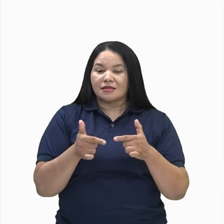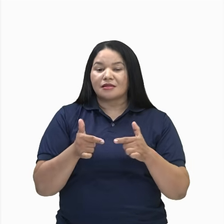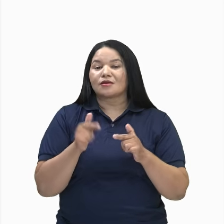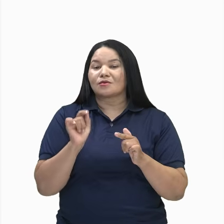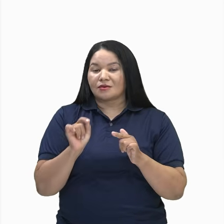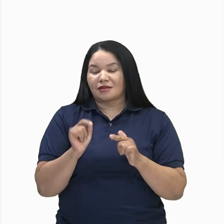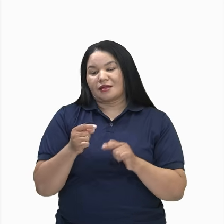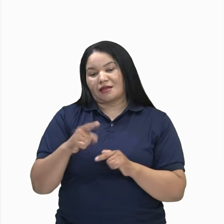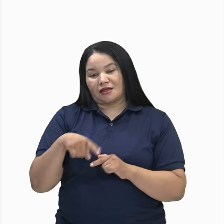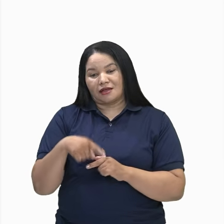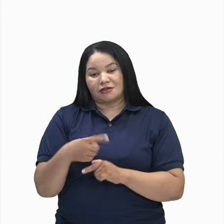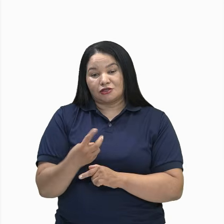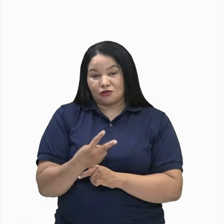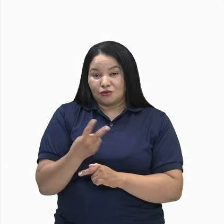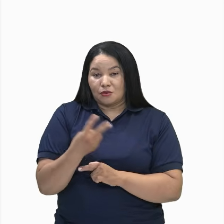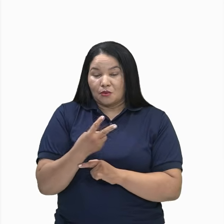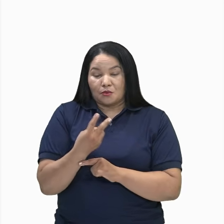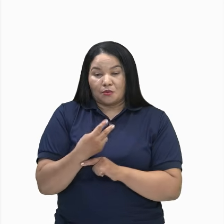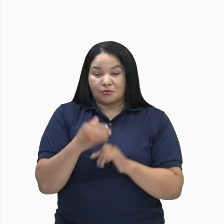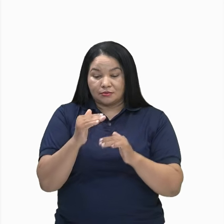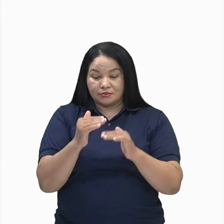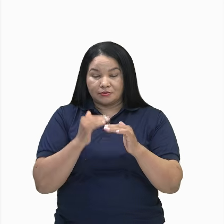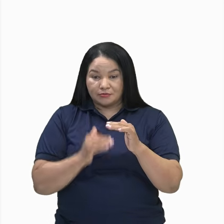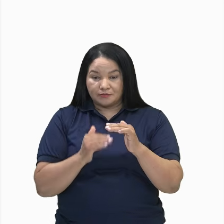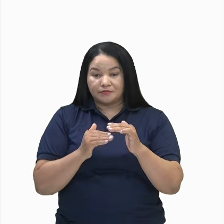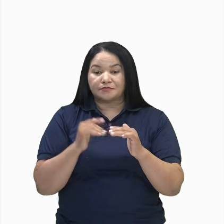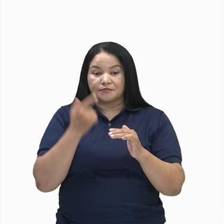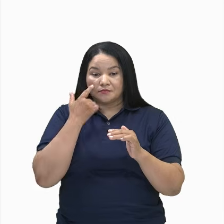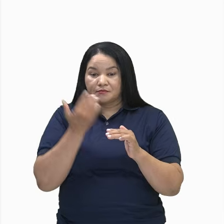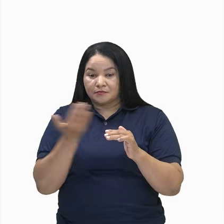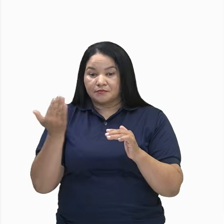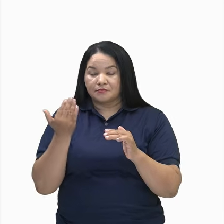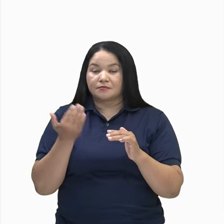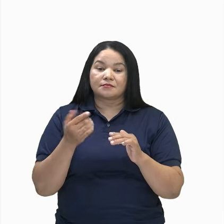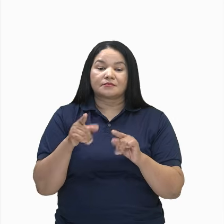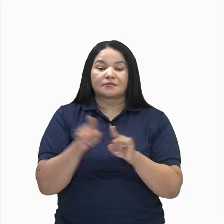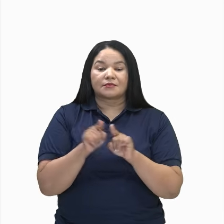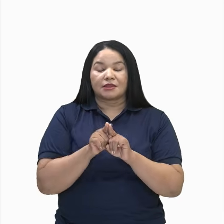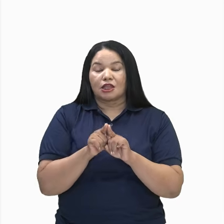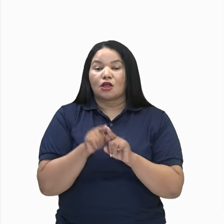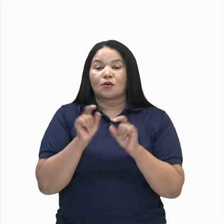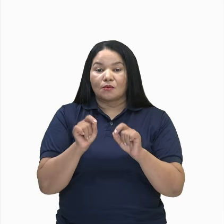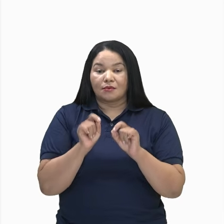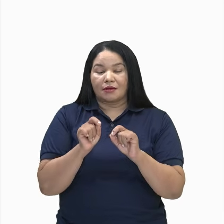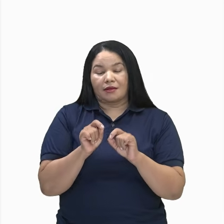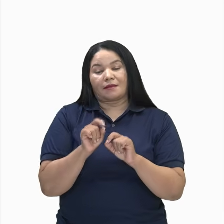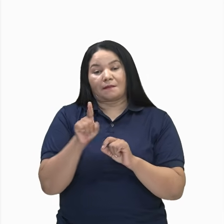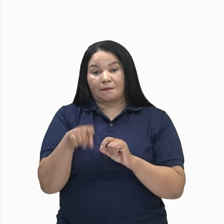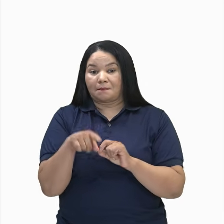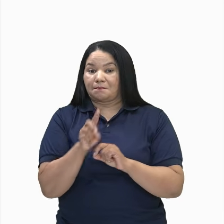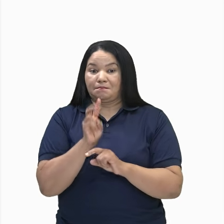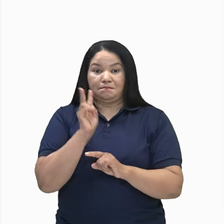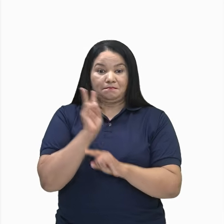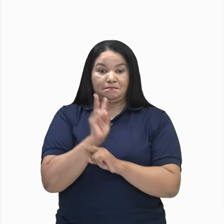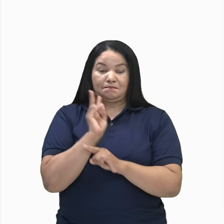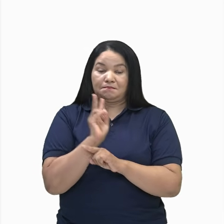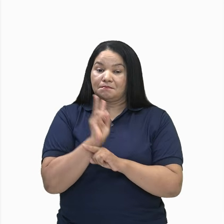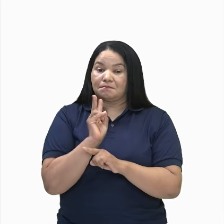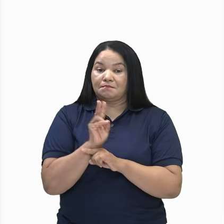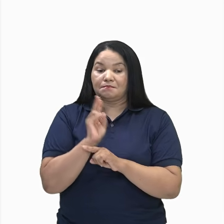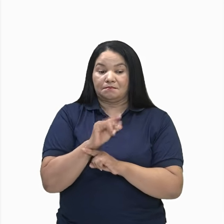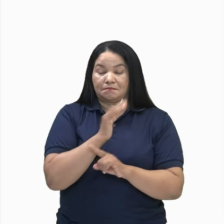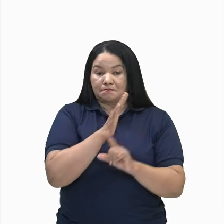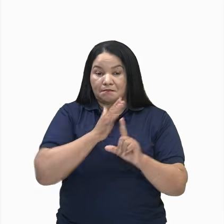segundo plano. E aí, o foco, então, né, da questão da preservação ambiental acaba ficando